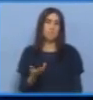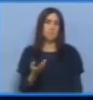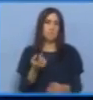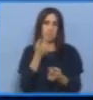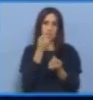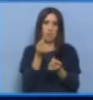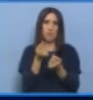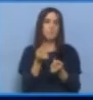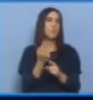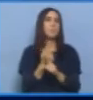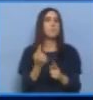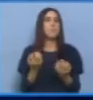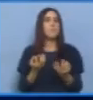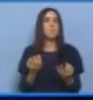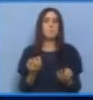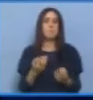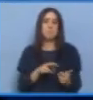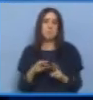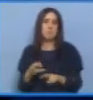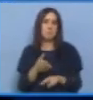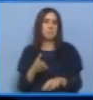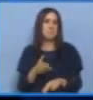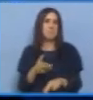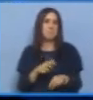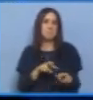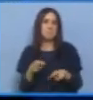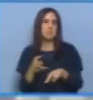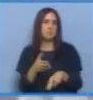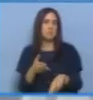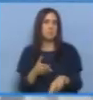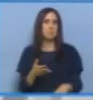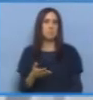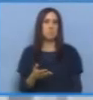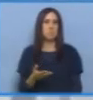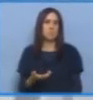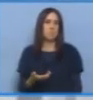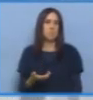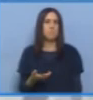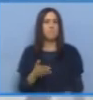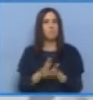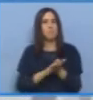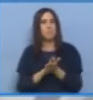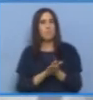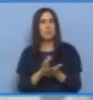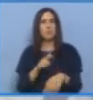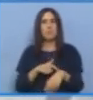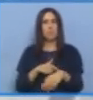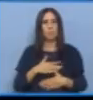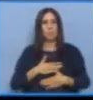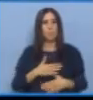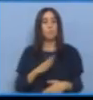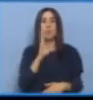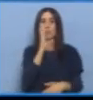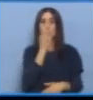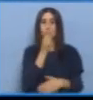género. E isto porque também é a fase de transição. Nesta fase de transição, aproveitam para dedicar o seu tempo. Os